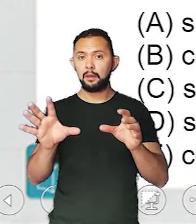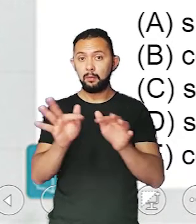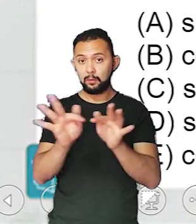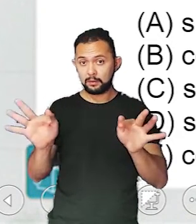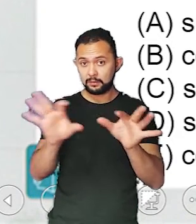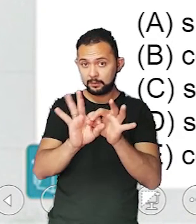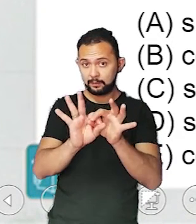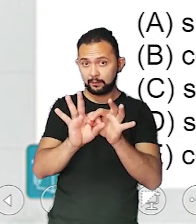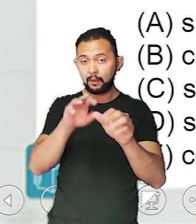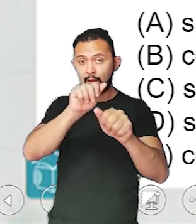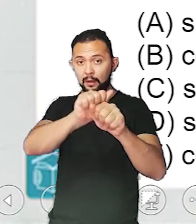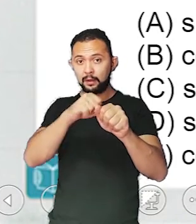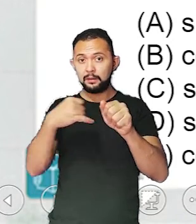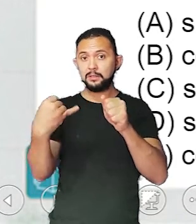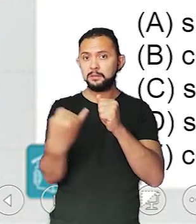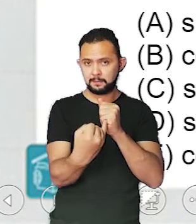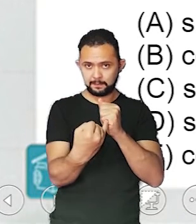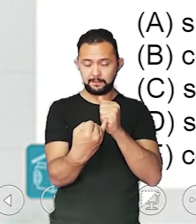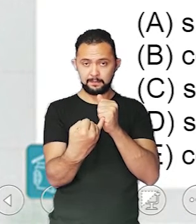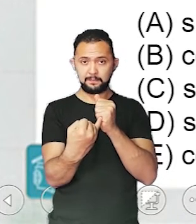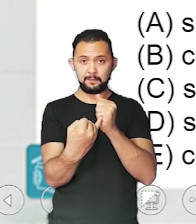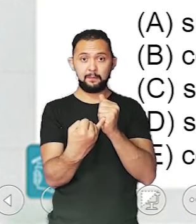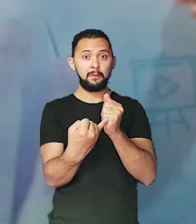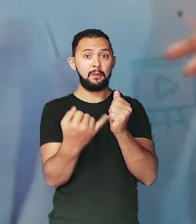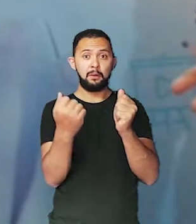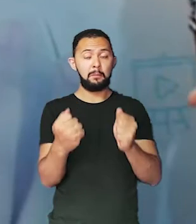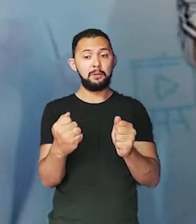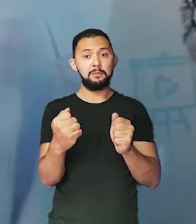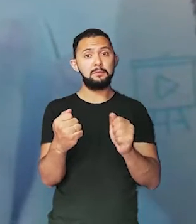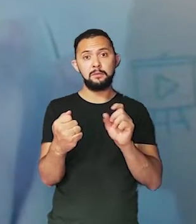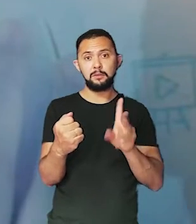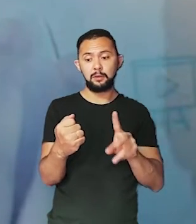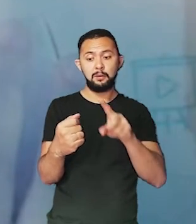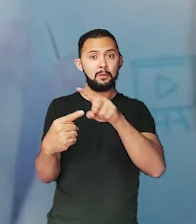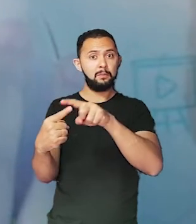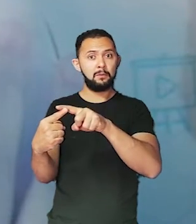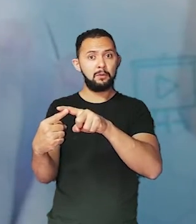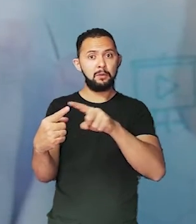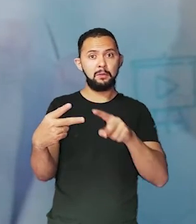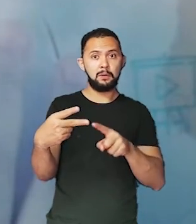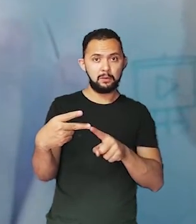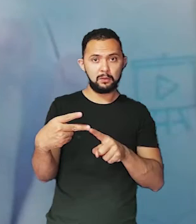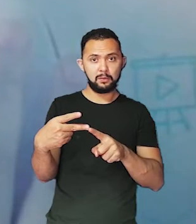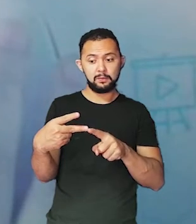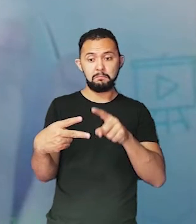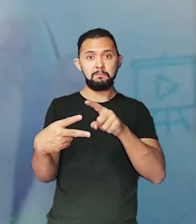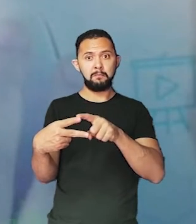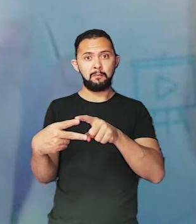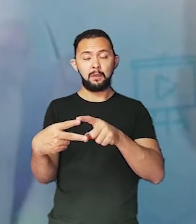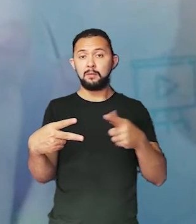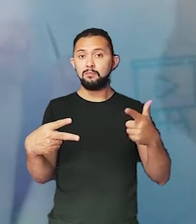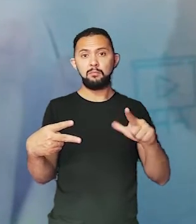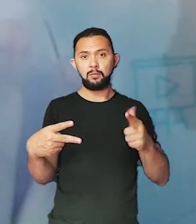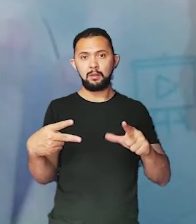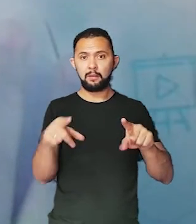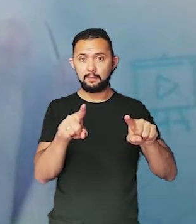né? Adjetiva, certo? E a adjetiva só pode ser duas. Aquela sem vírgula a gente combinou. Sem, quando é sem a gente